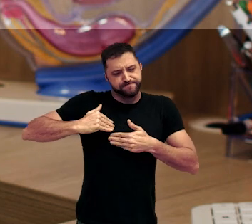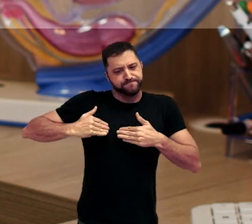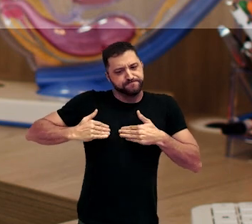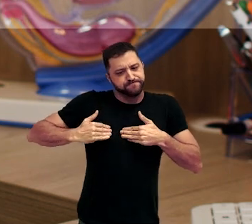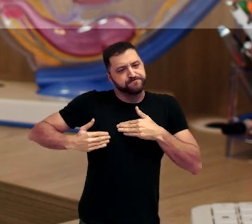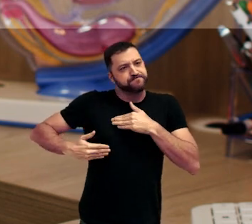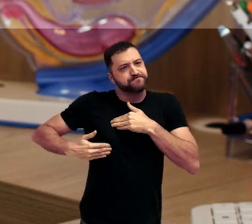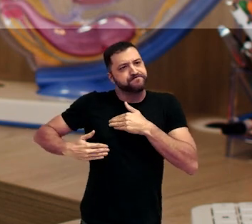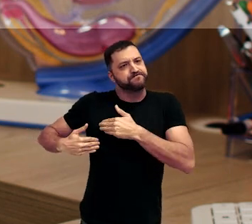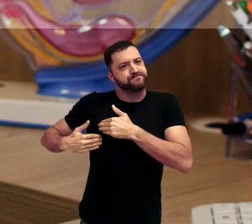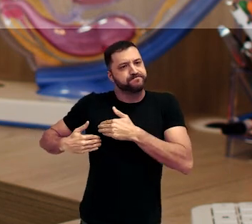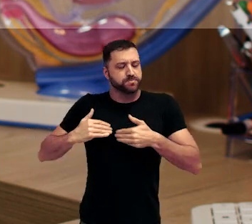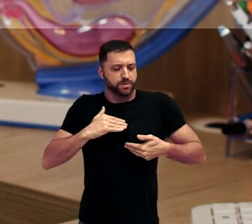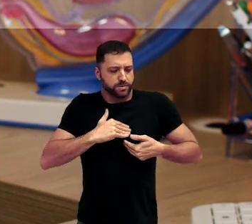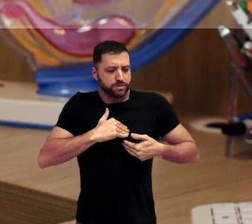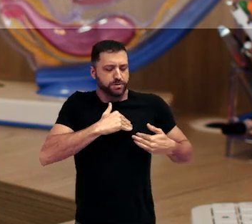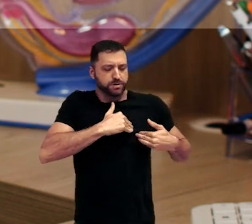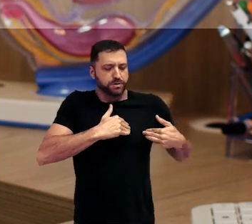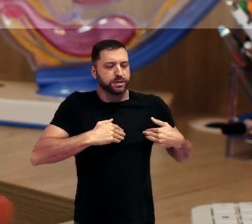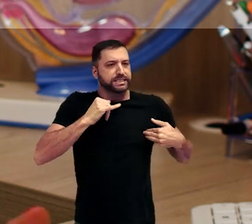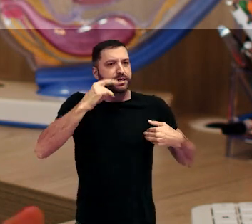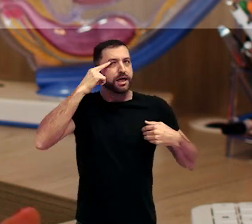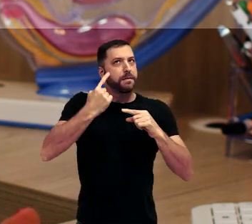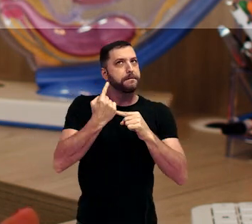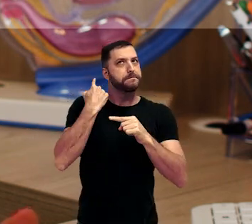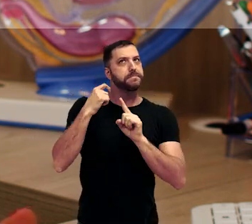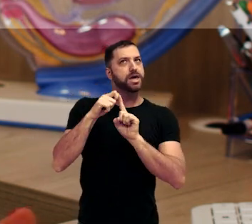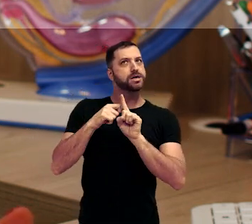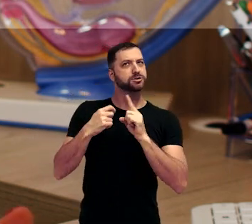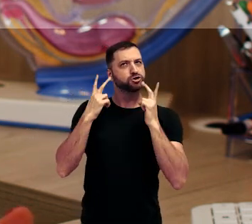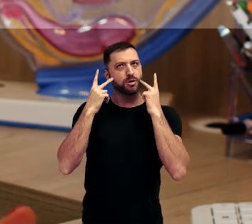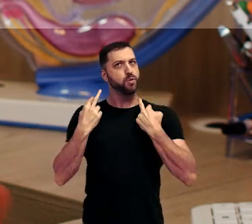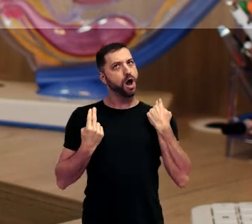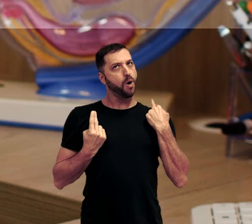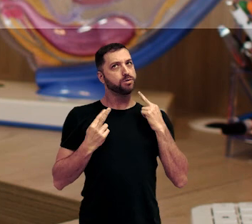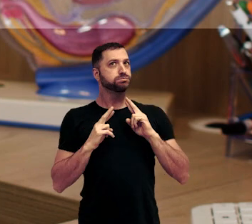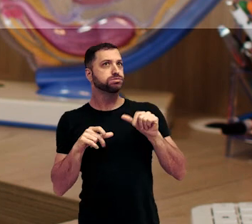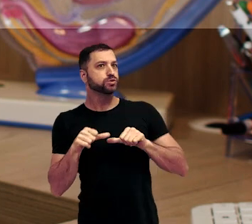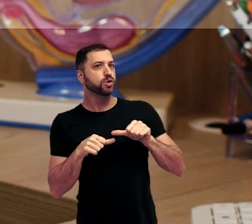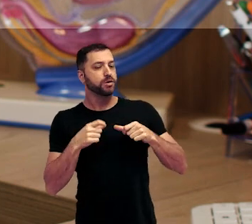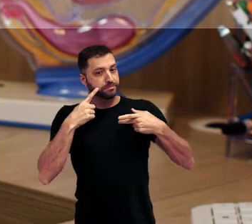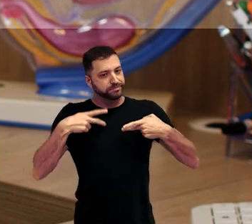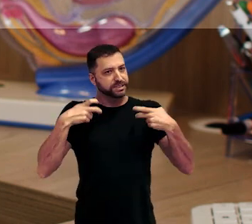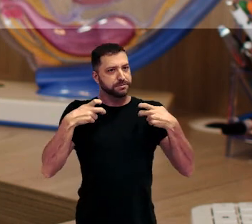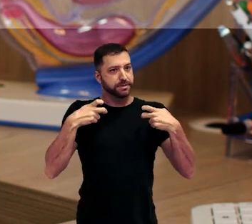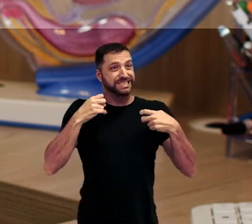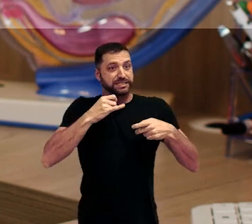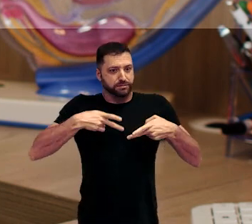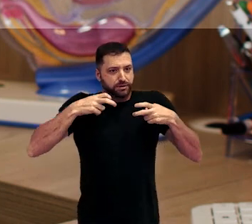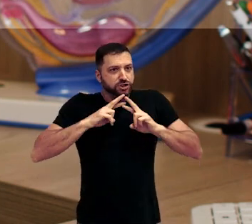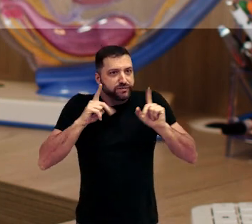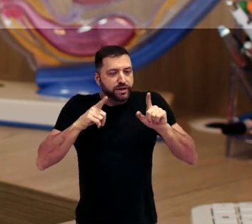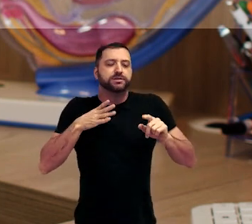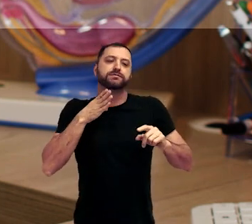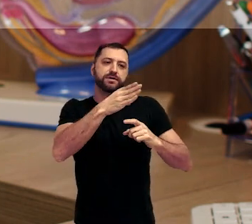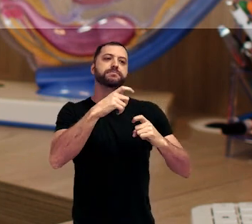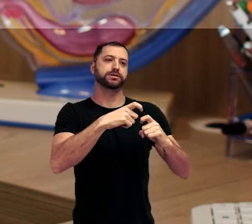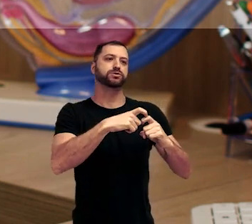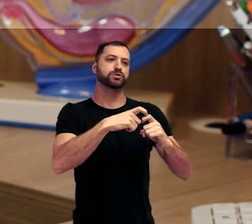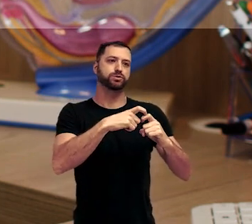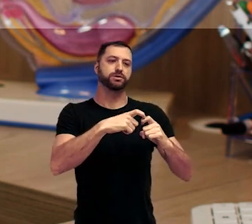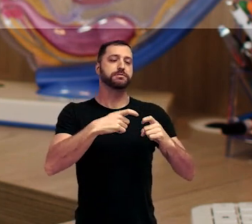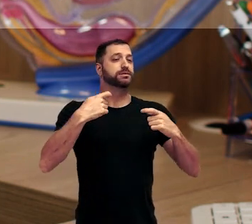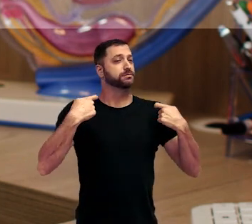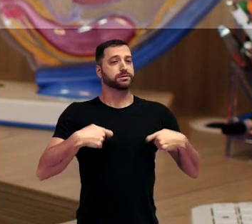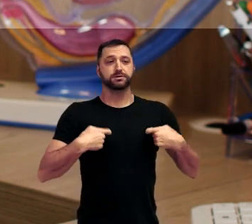do banho, para notar só se o que você está notando ali está diferente do que você notou no mês passado, né? E aí você vai procurar um